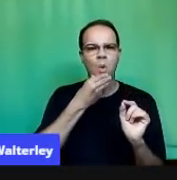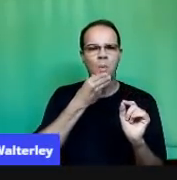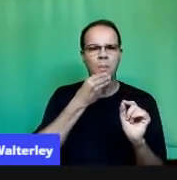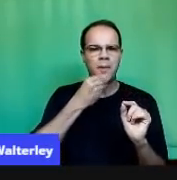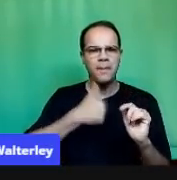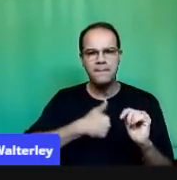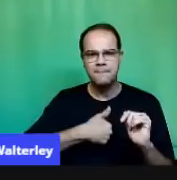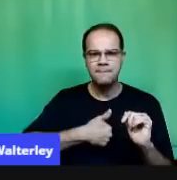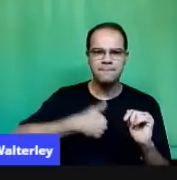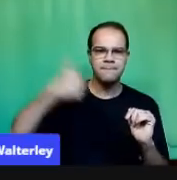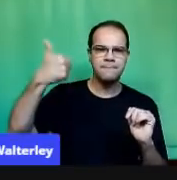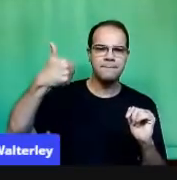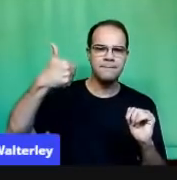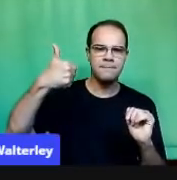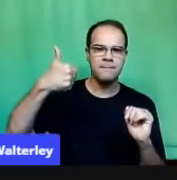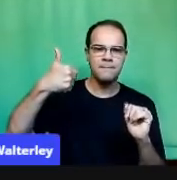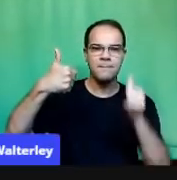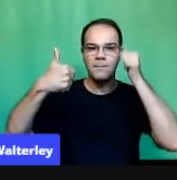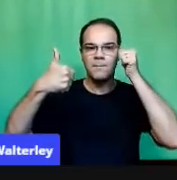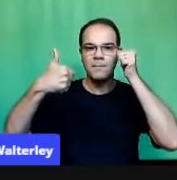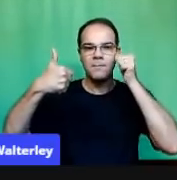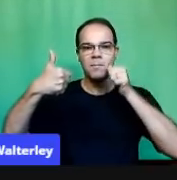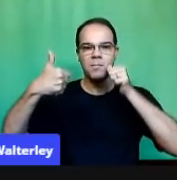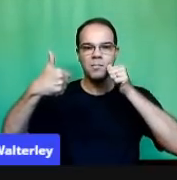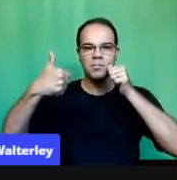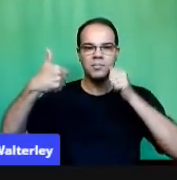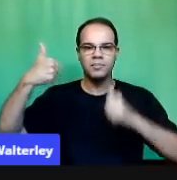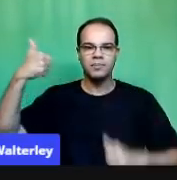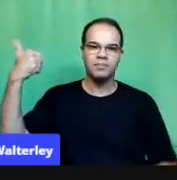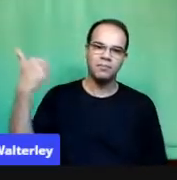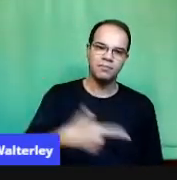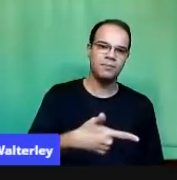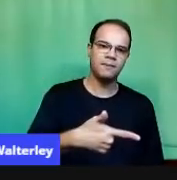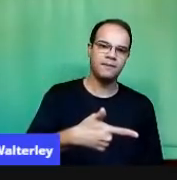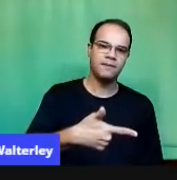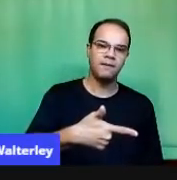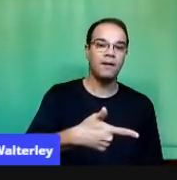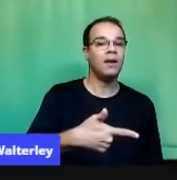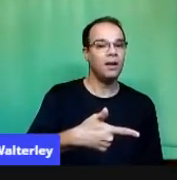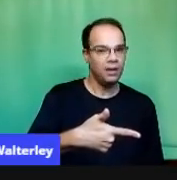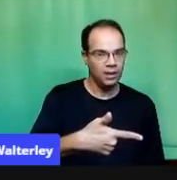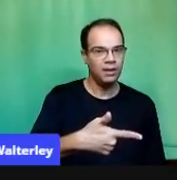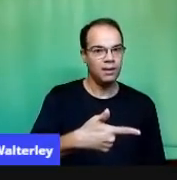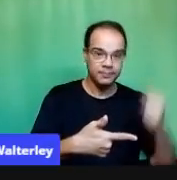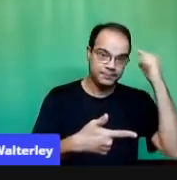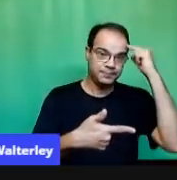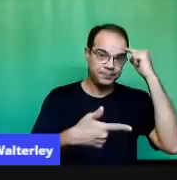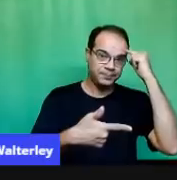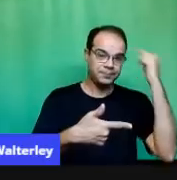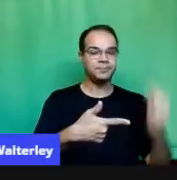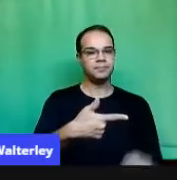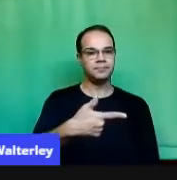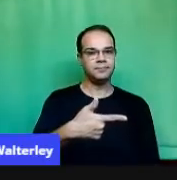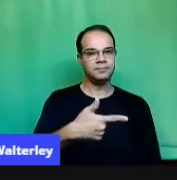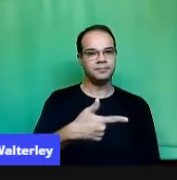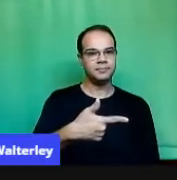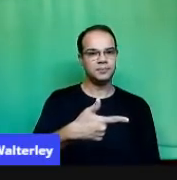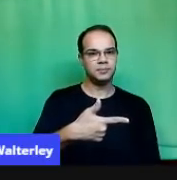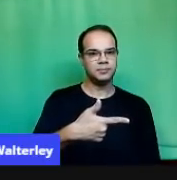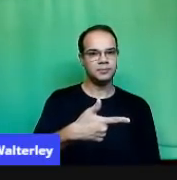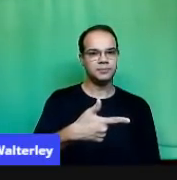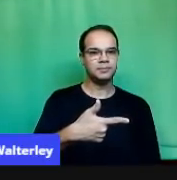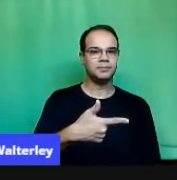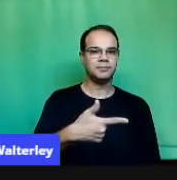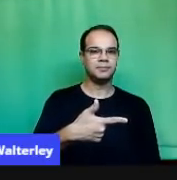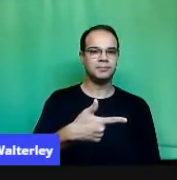sociedade brasileira se a gente pensar no contexto histórico. Nós precisamos, um outro